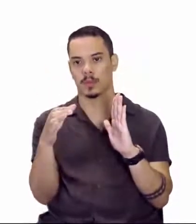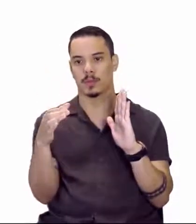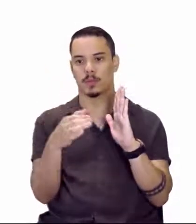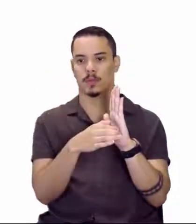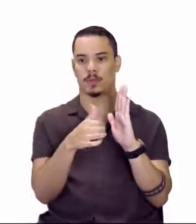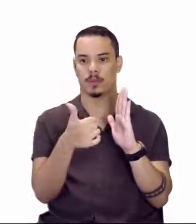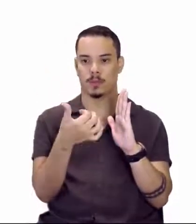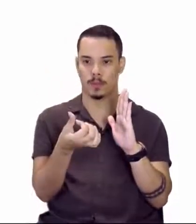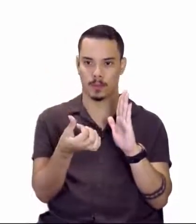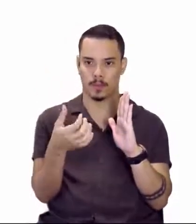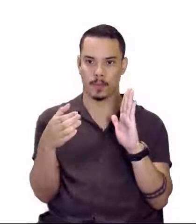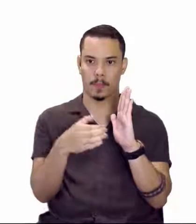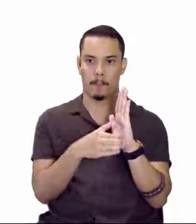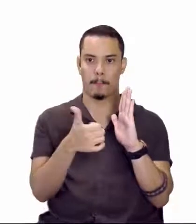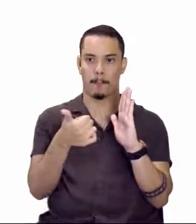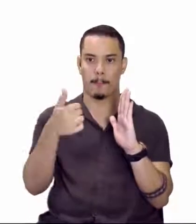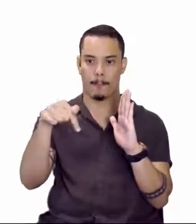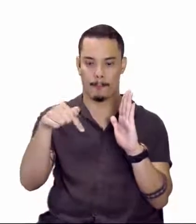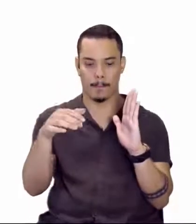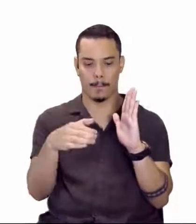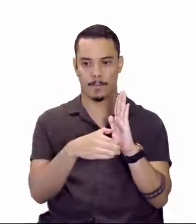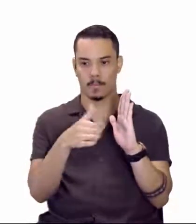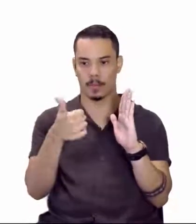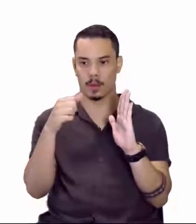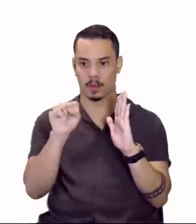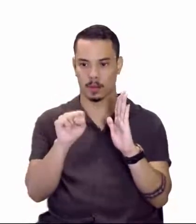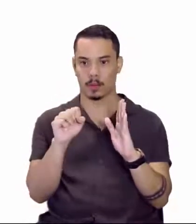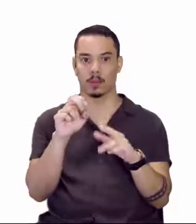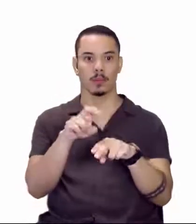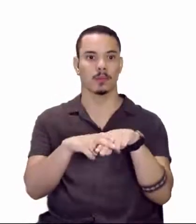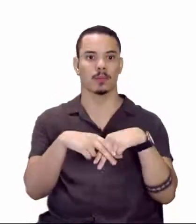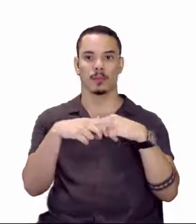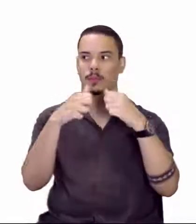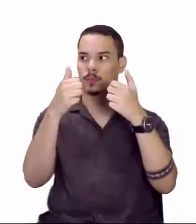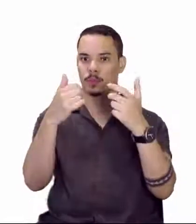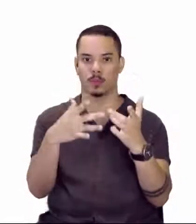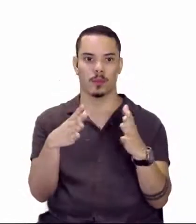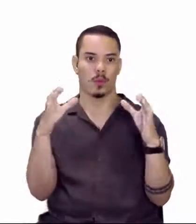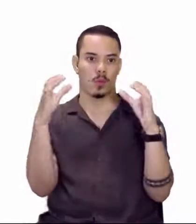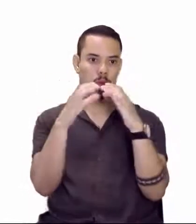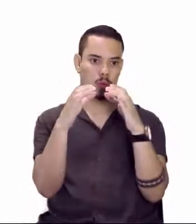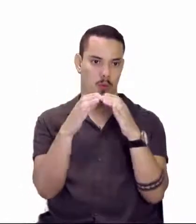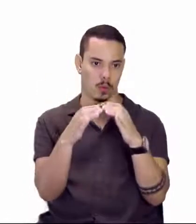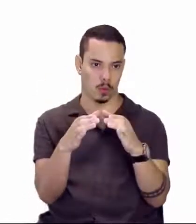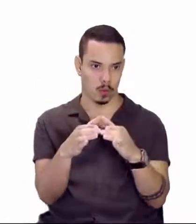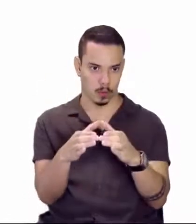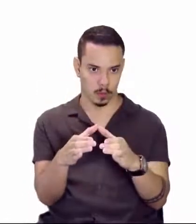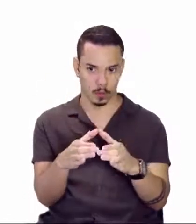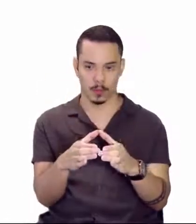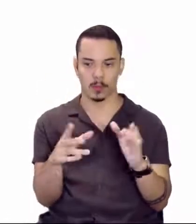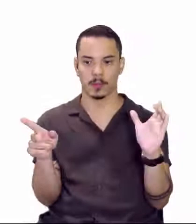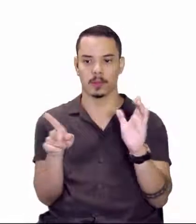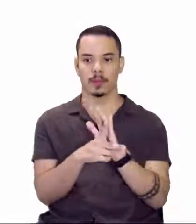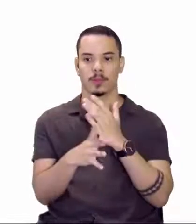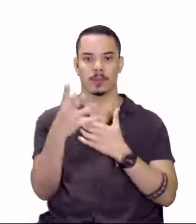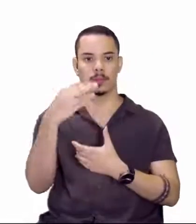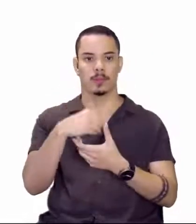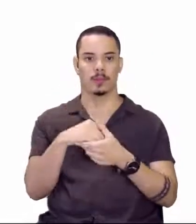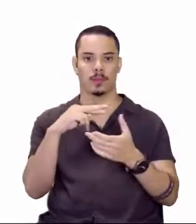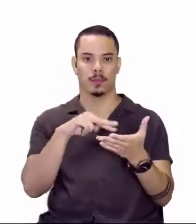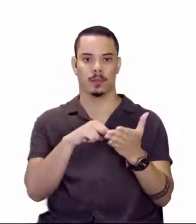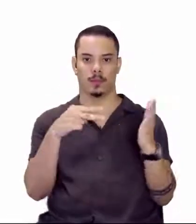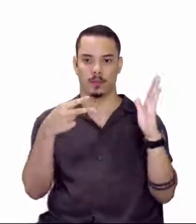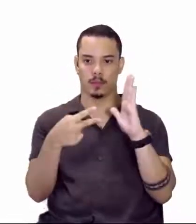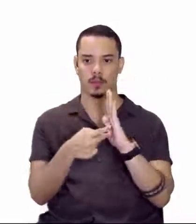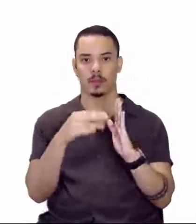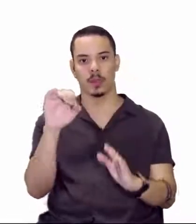16, 17 e 18. Então, isso aqui são denominados de grupos que é o grupo dos elementos representativos,